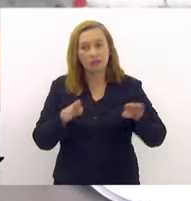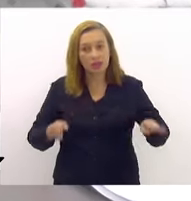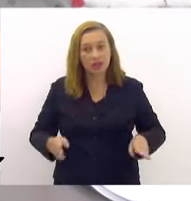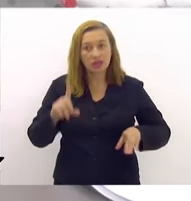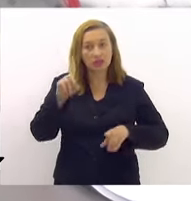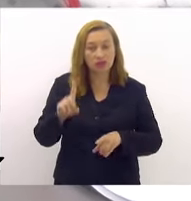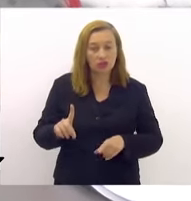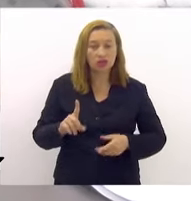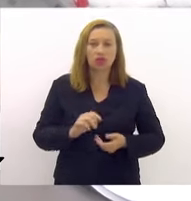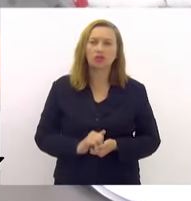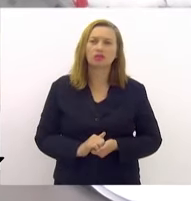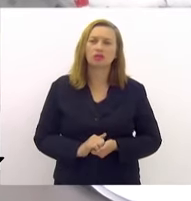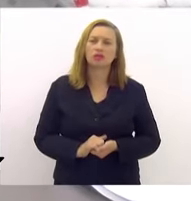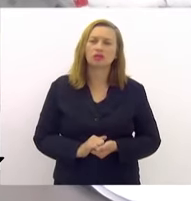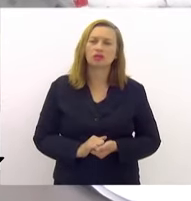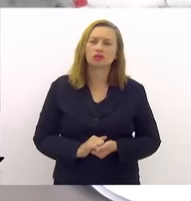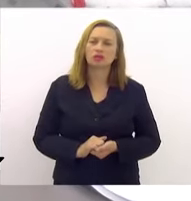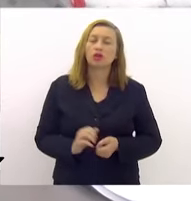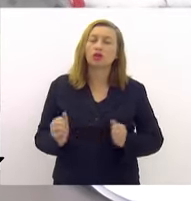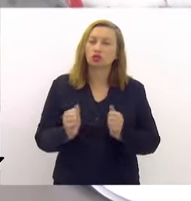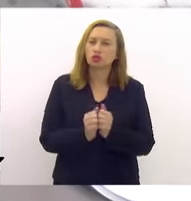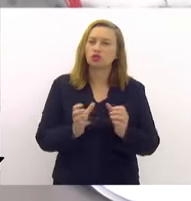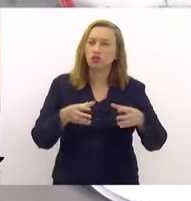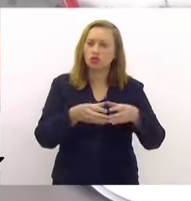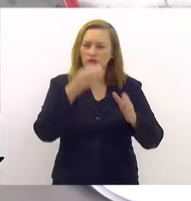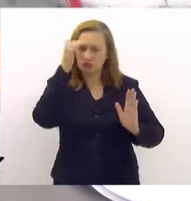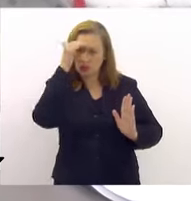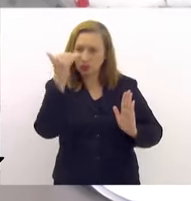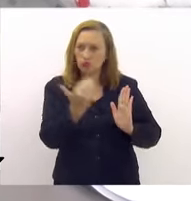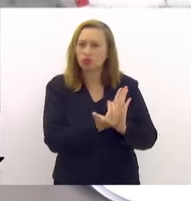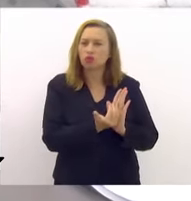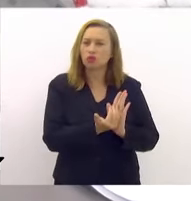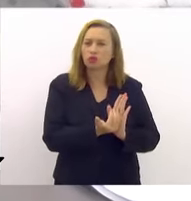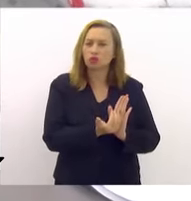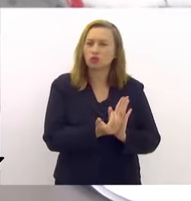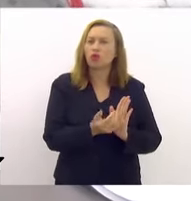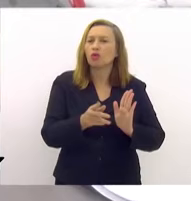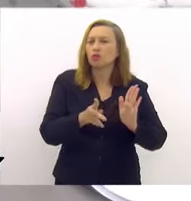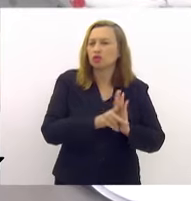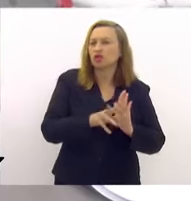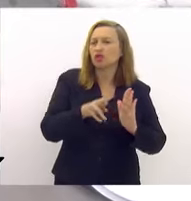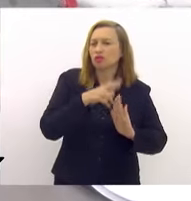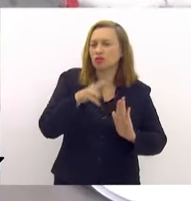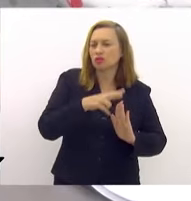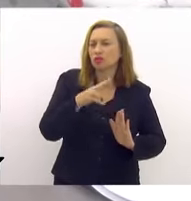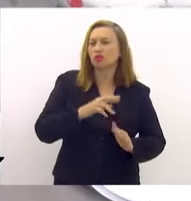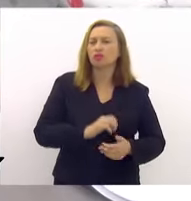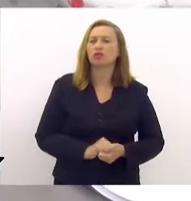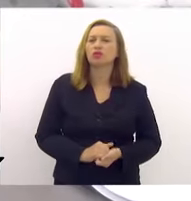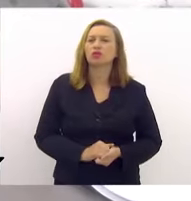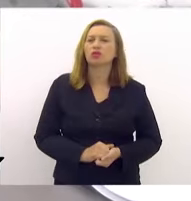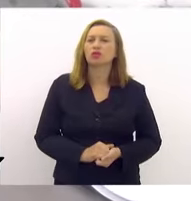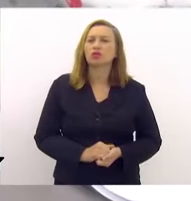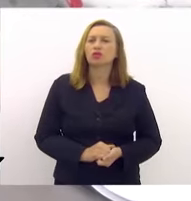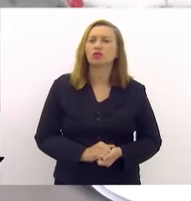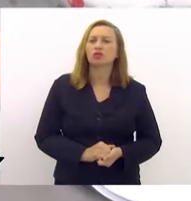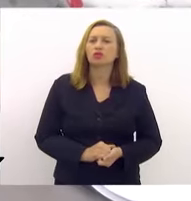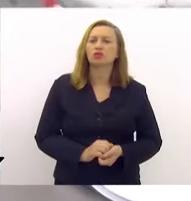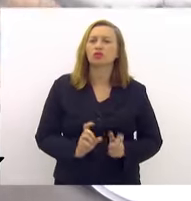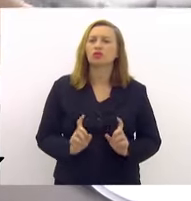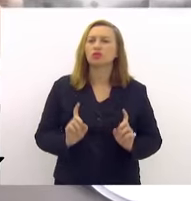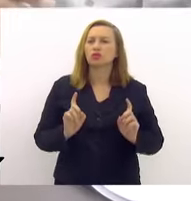dê cumprimento, junto com a comissão do cúmplice, dê cumprimento ao projeto de resolução que diz que os